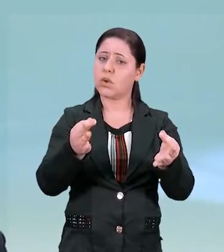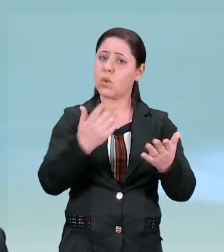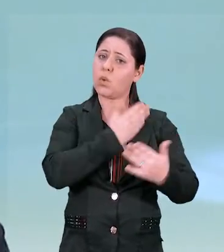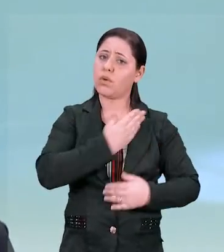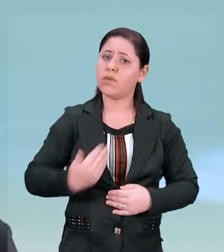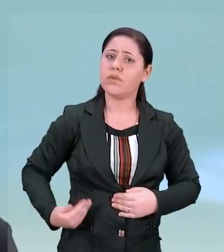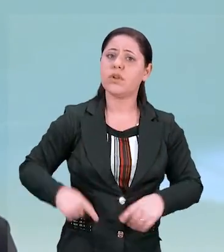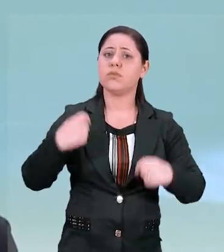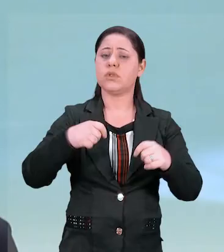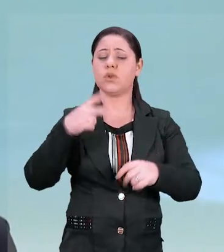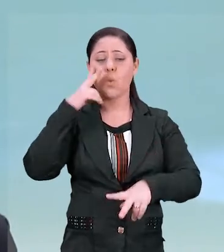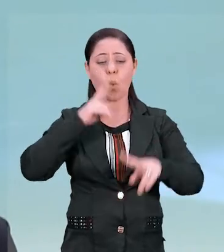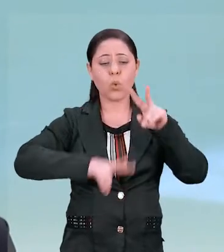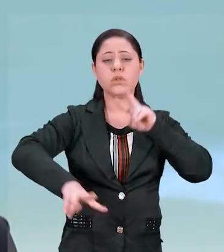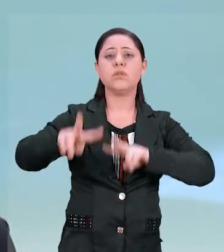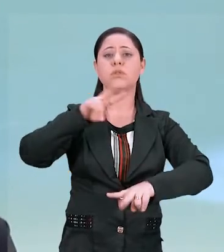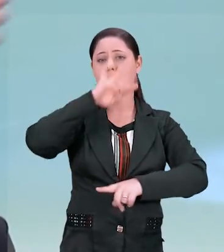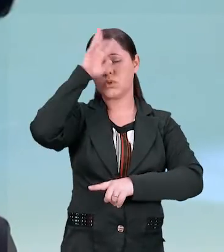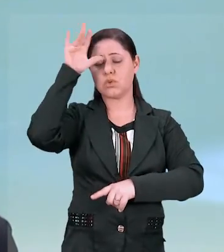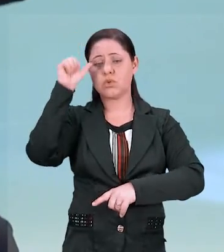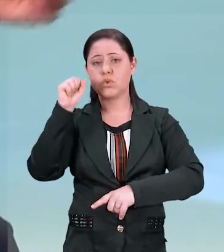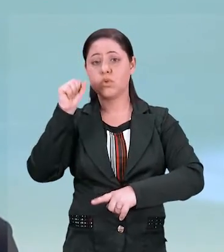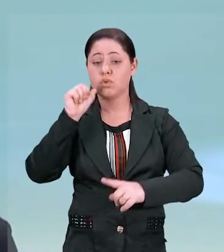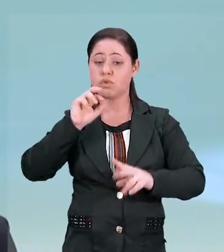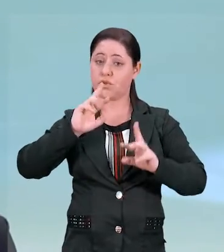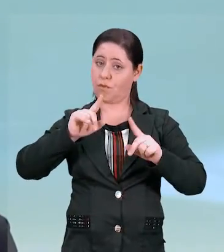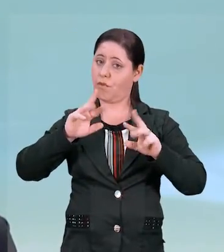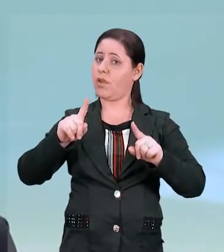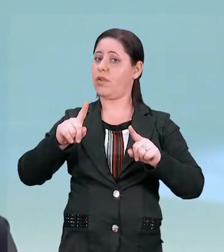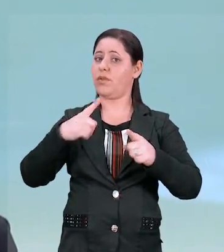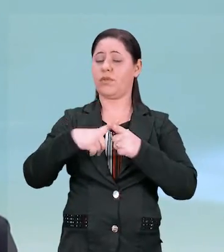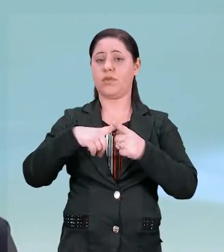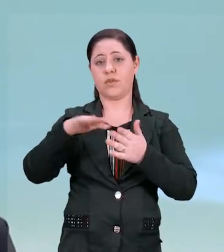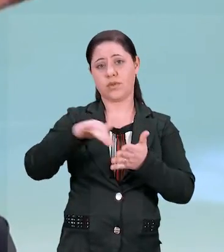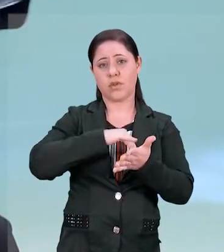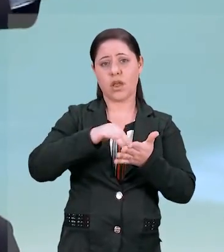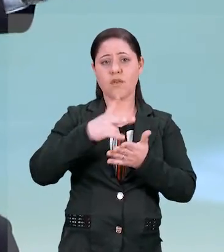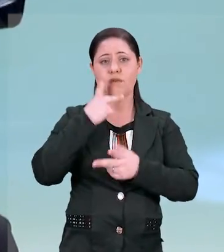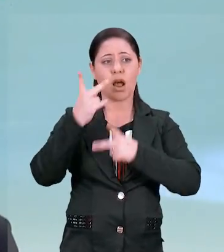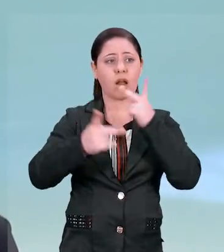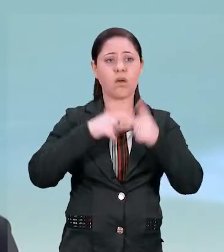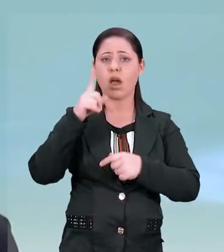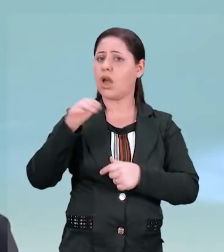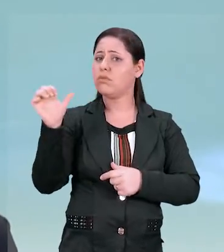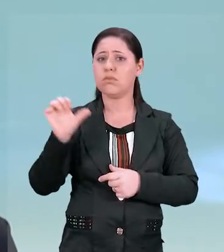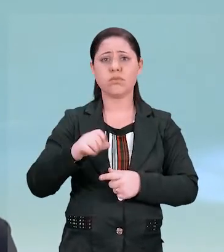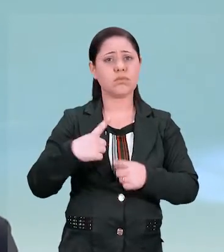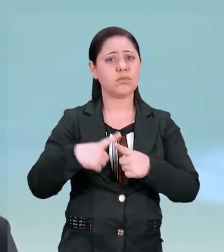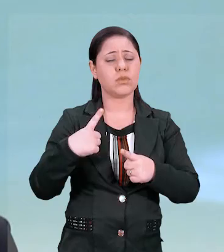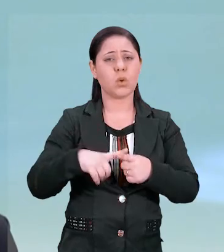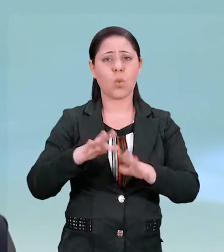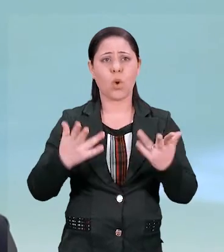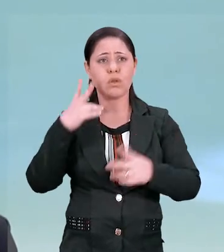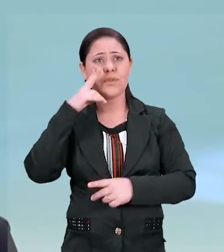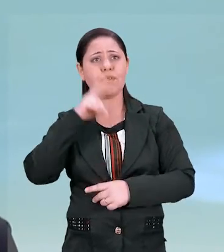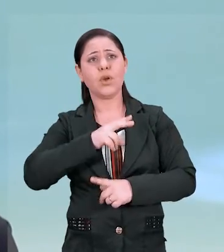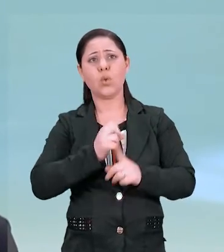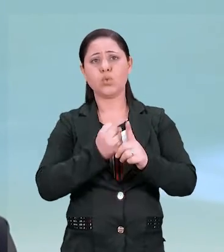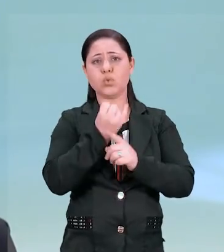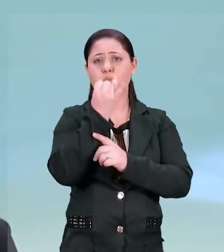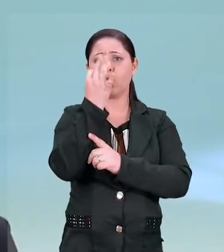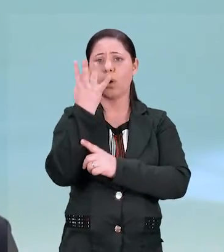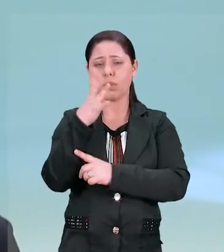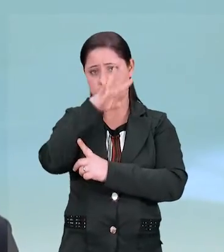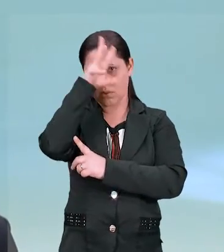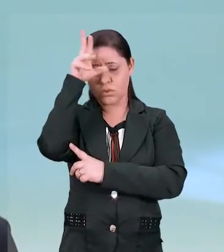olhar diferente. O que o secretário disse é catastrófico. E, na verdade, quando nós olhamos os números do Mato Grosso do Sul, nós sabemos, por